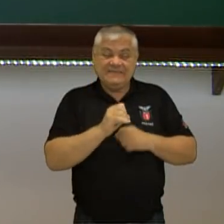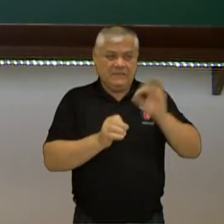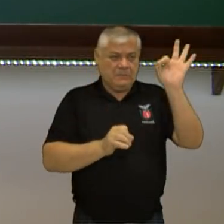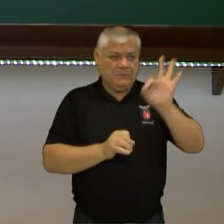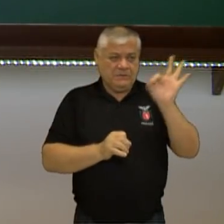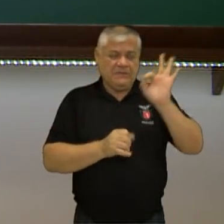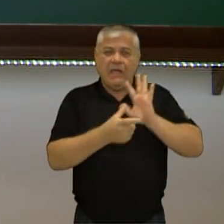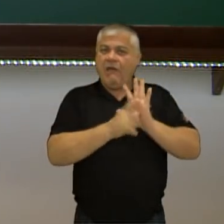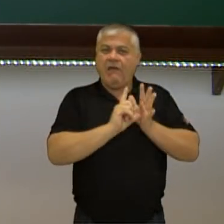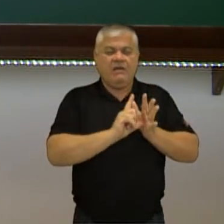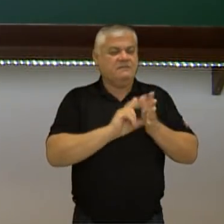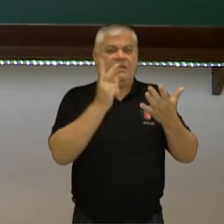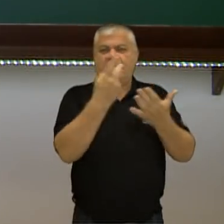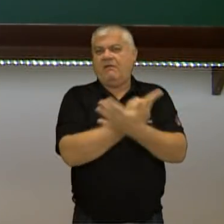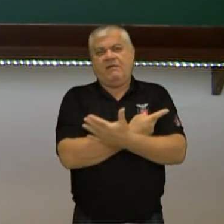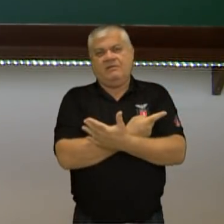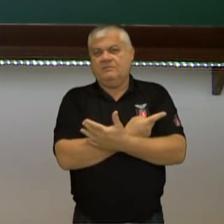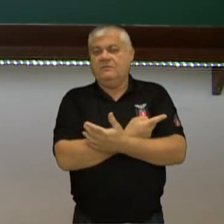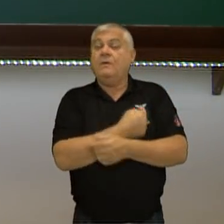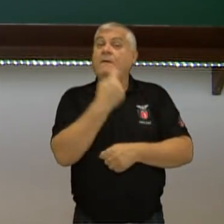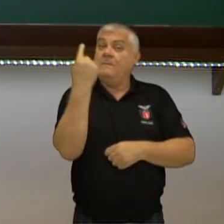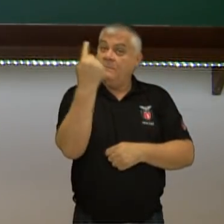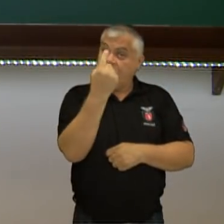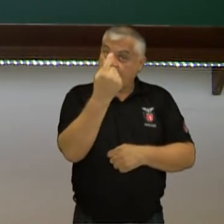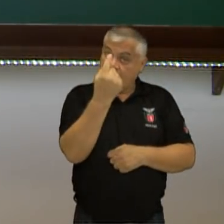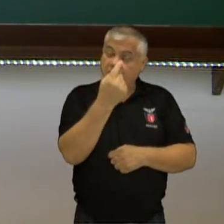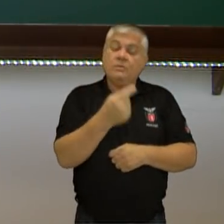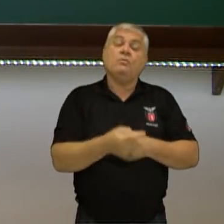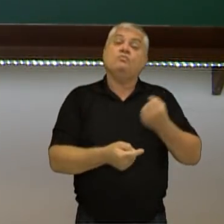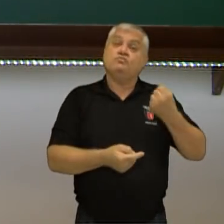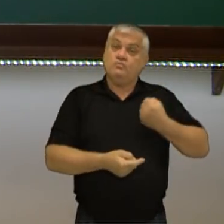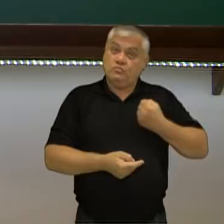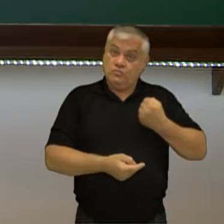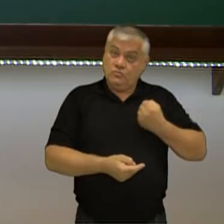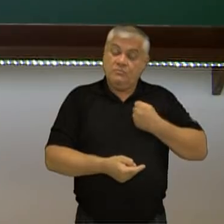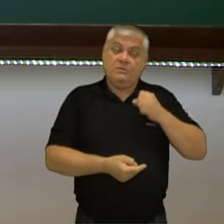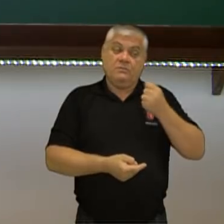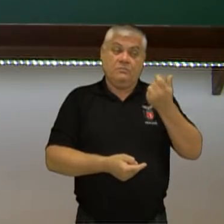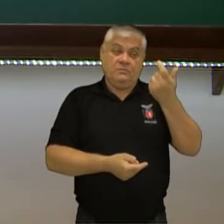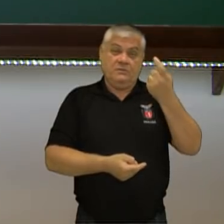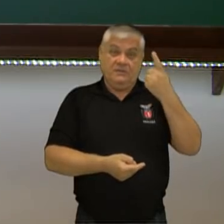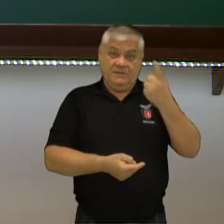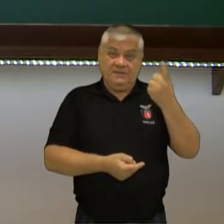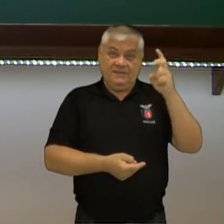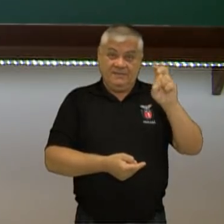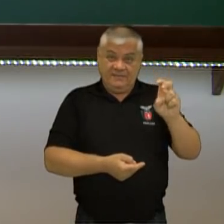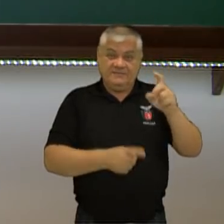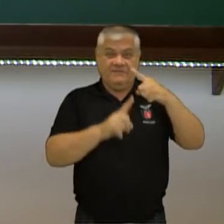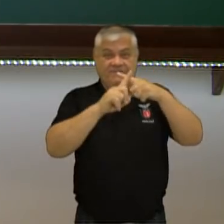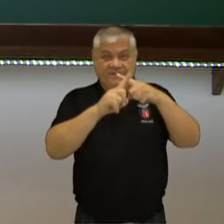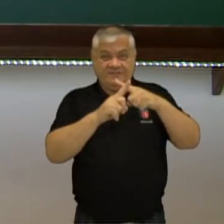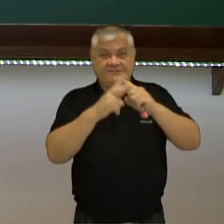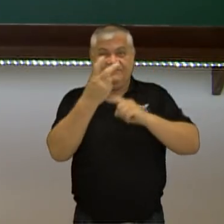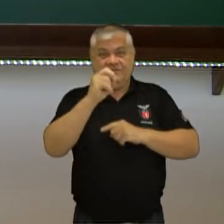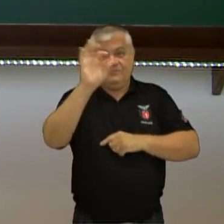erro na calculadora. Então, tem que fazer nessa ordem. O número vezes a porcentagem e o botão de porcentagem.